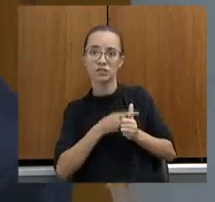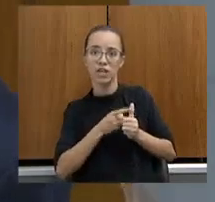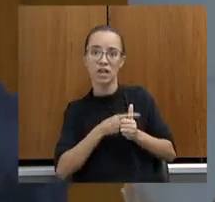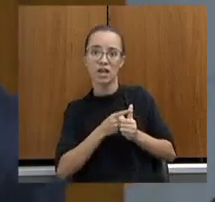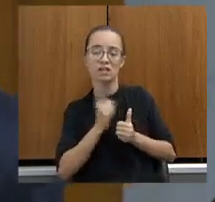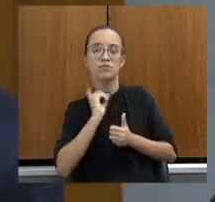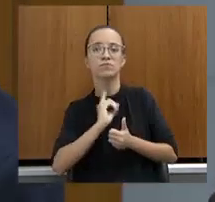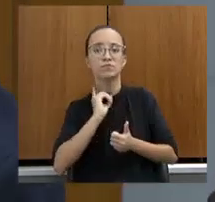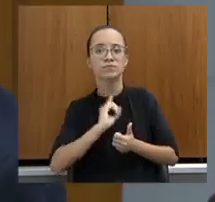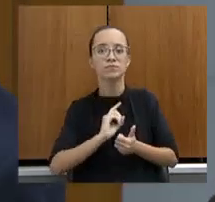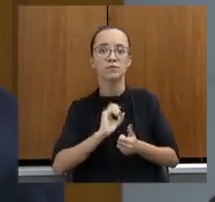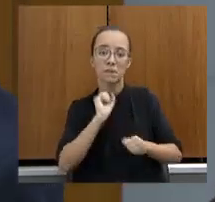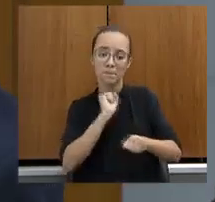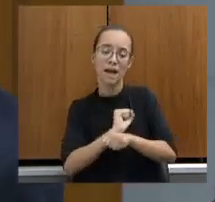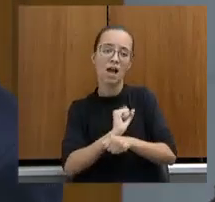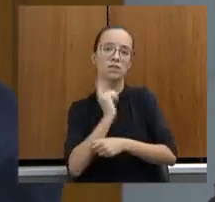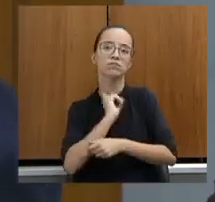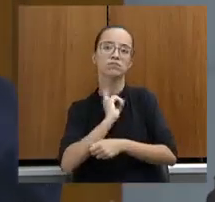Minas Gerais para